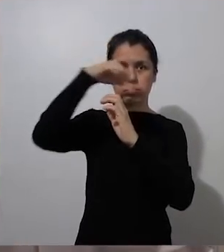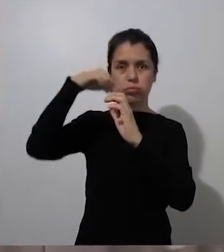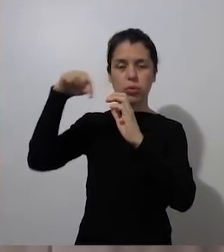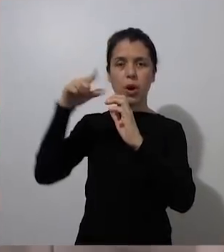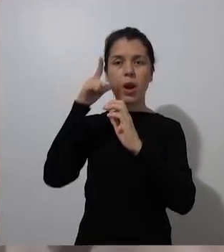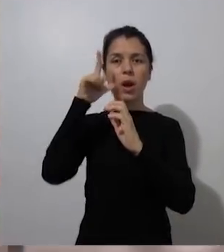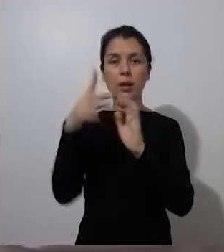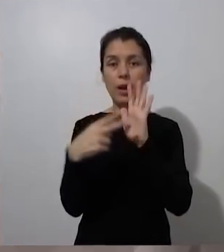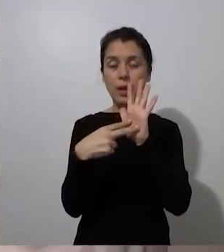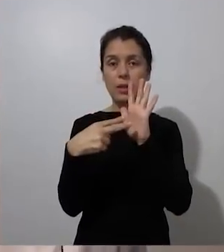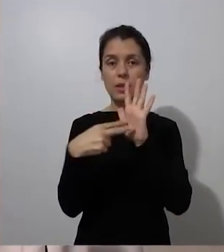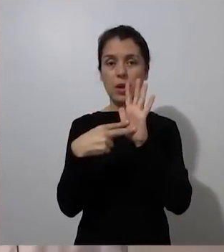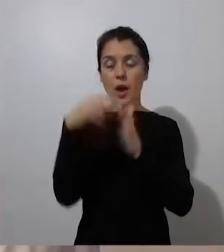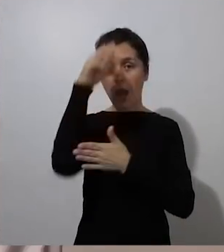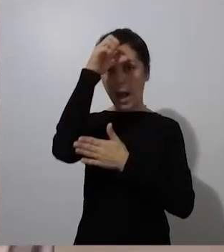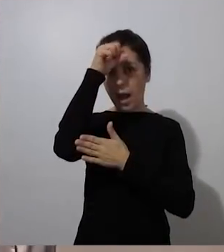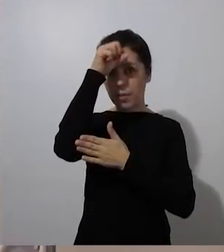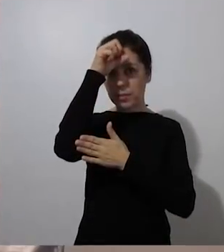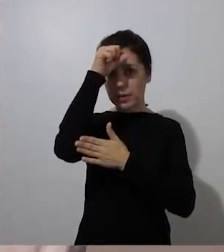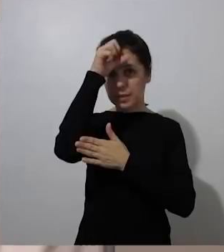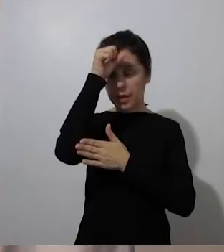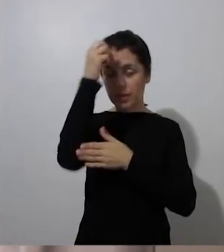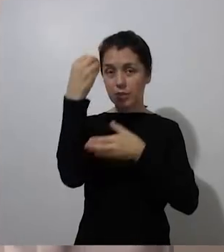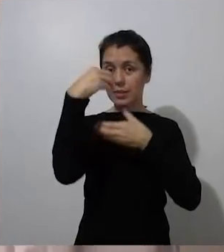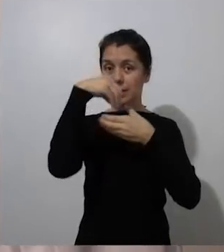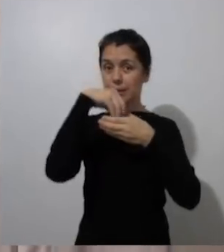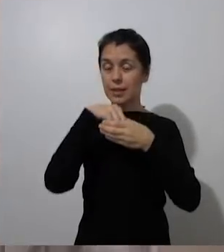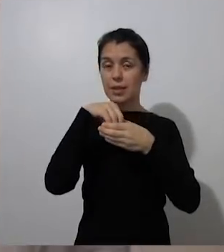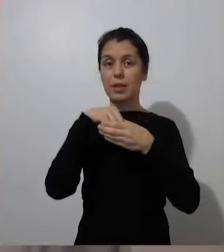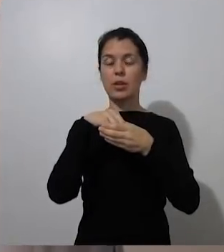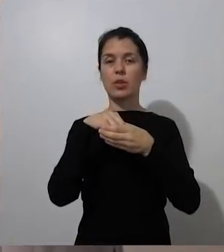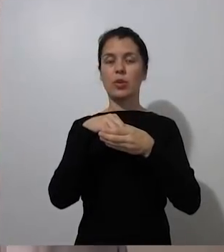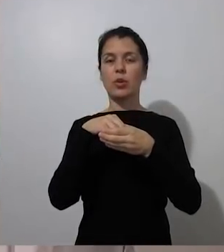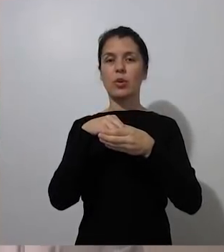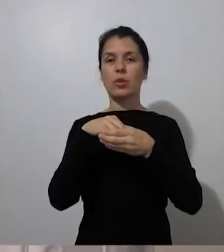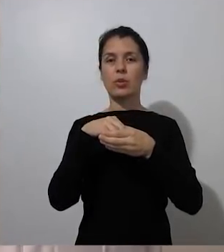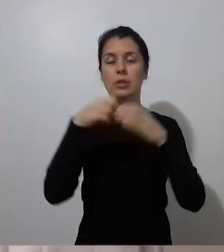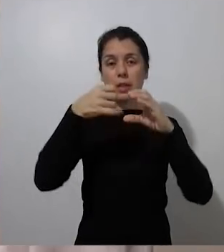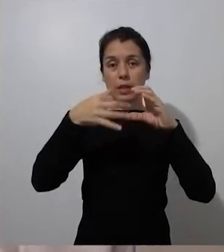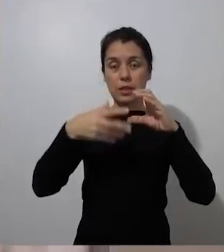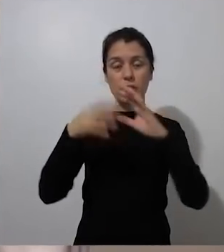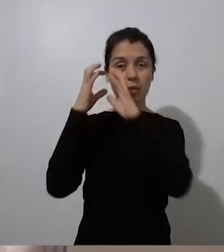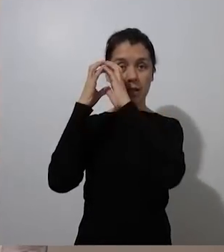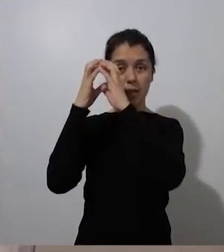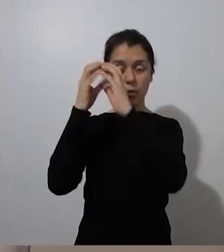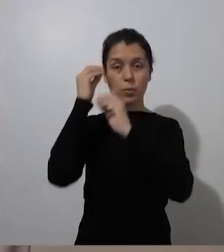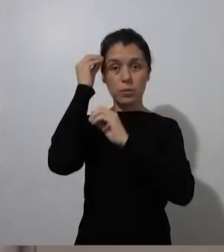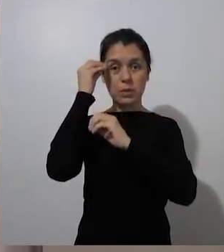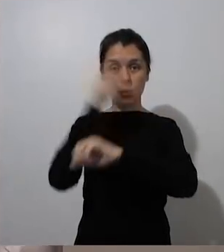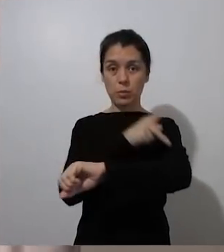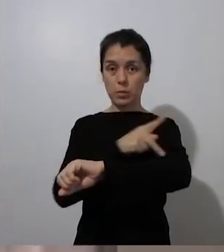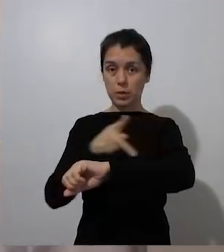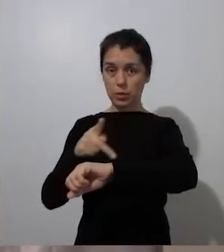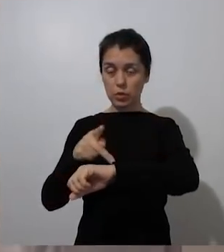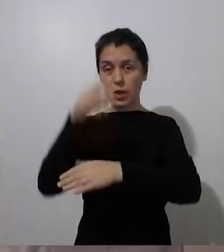ganhe esse foco, essa atenção. Ela está relacionada com a aprendizagem, que está bem dentro dos aspectos da neuropsicopedagogia, que nós